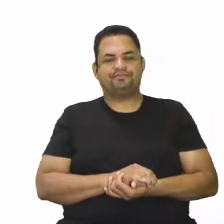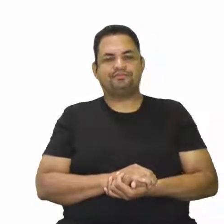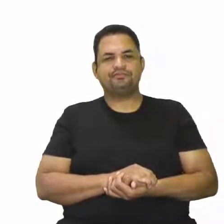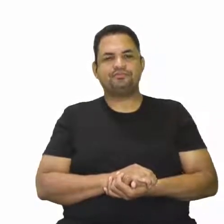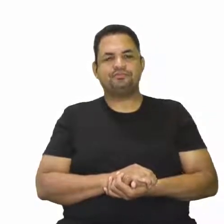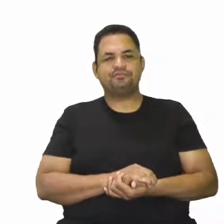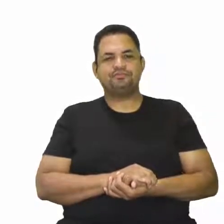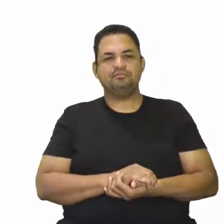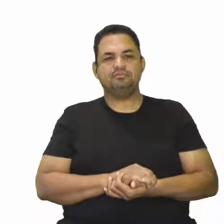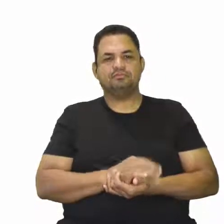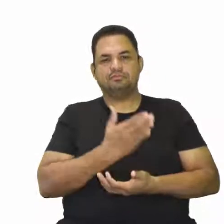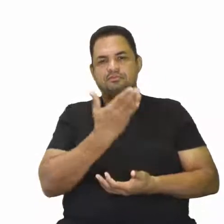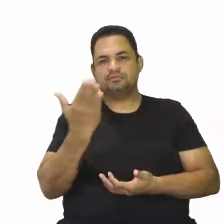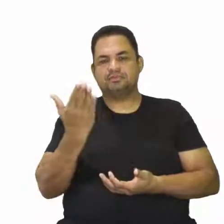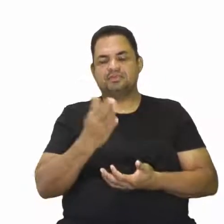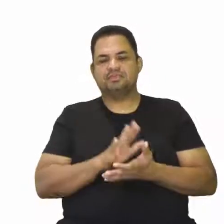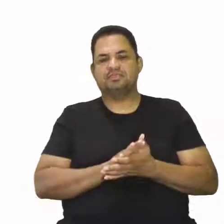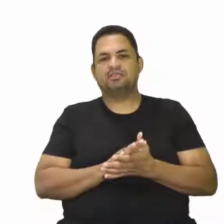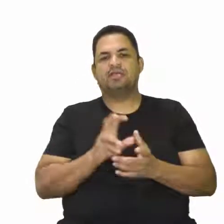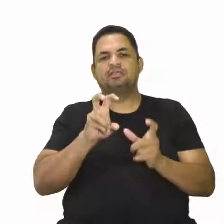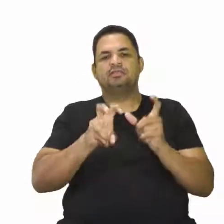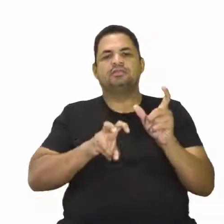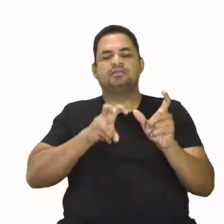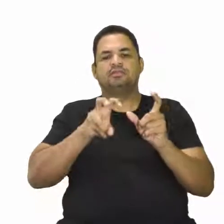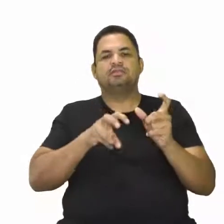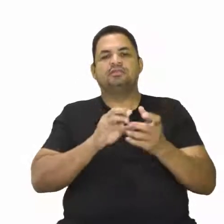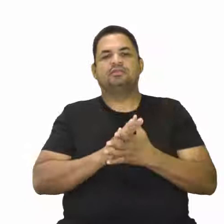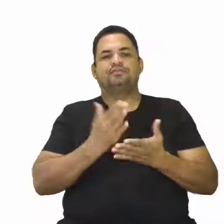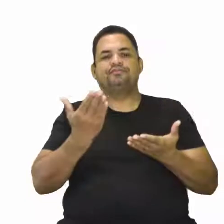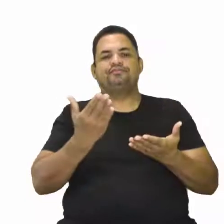adverbiais de modo. Assim,